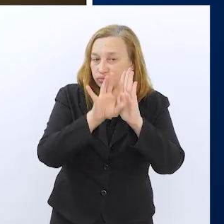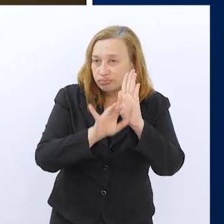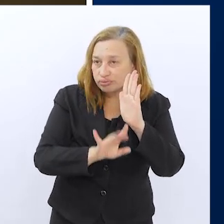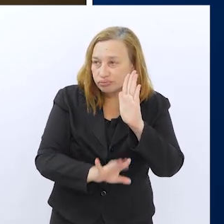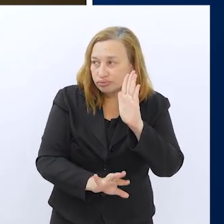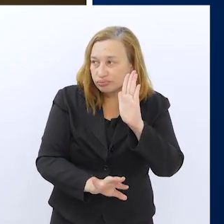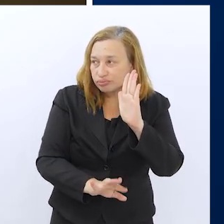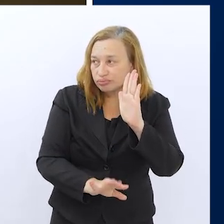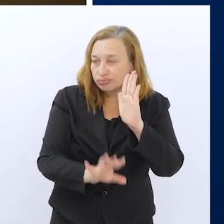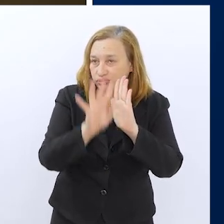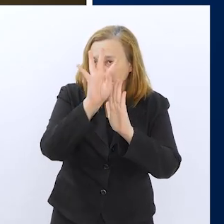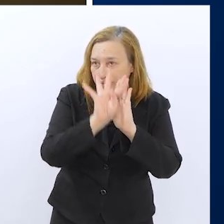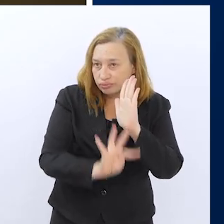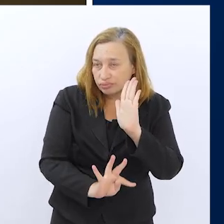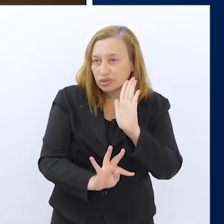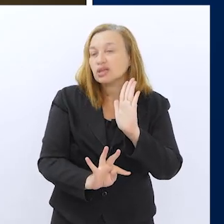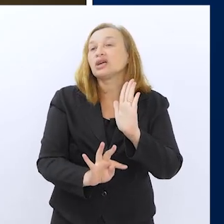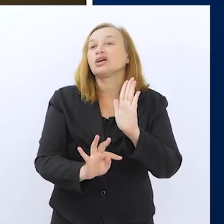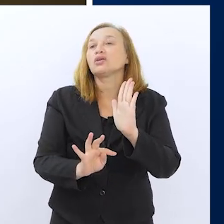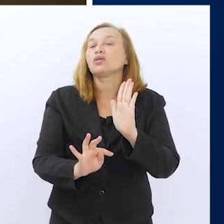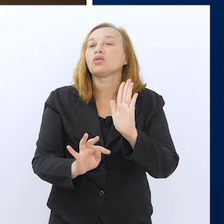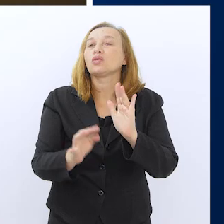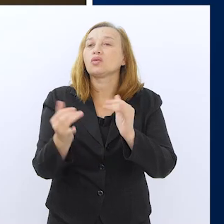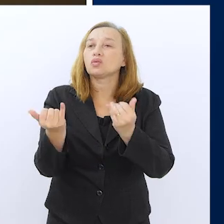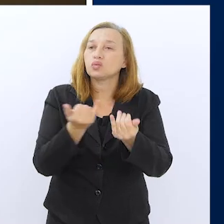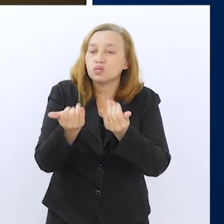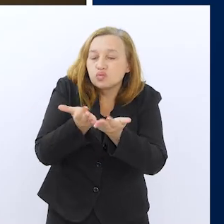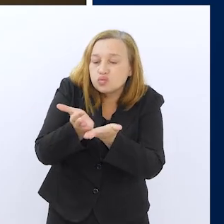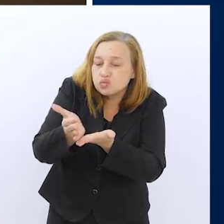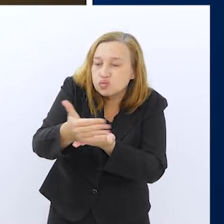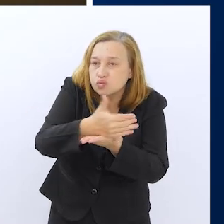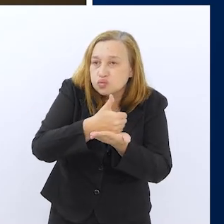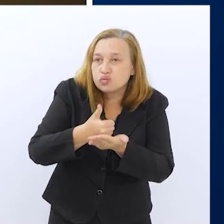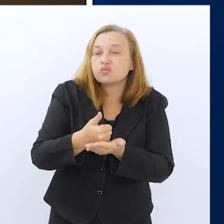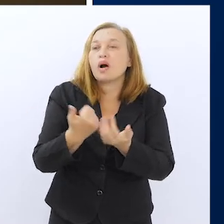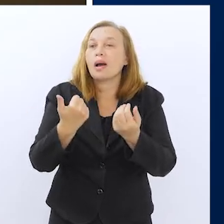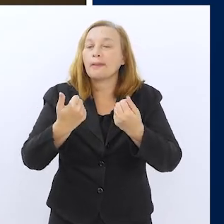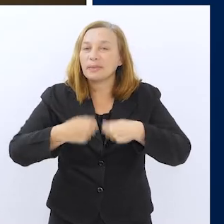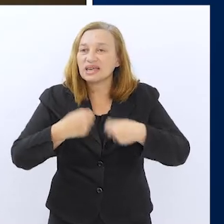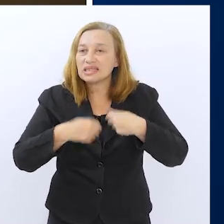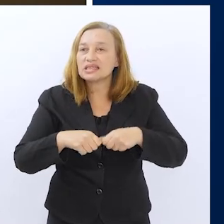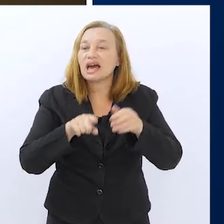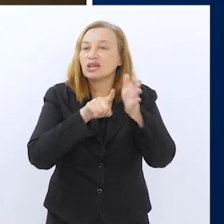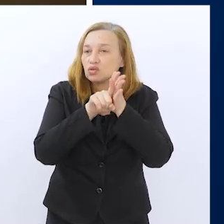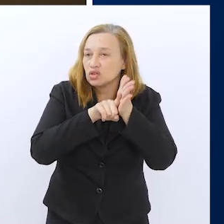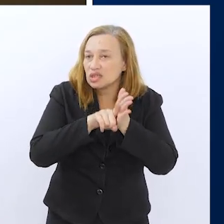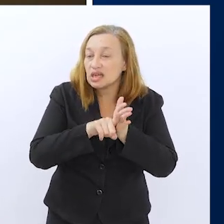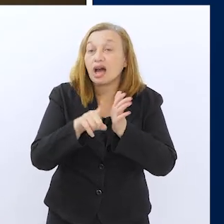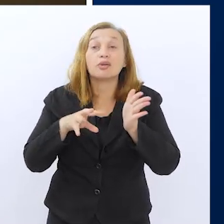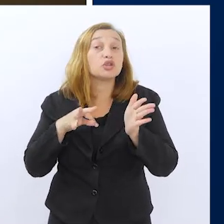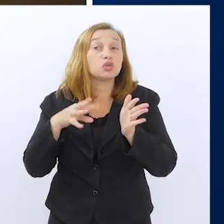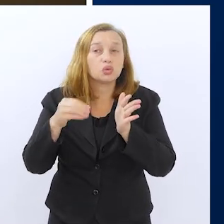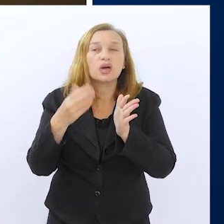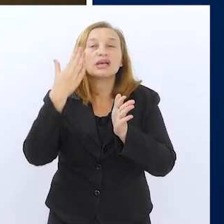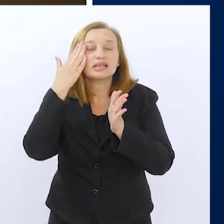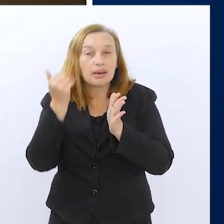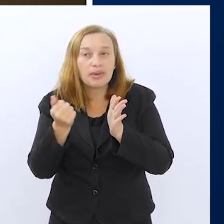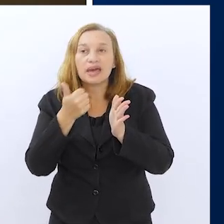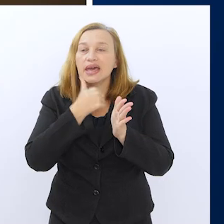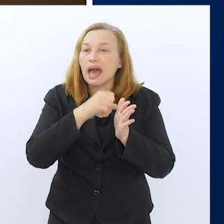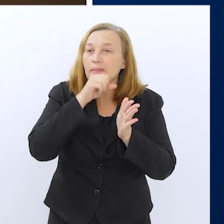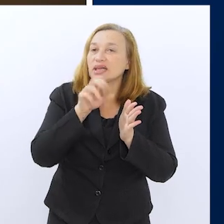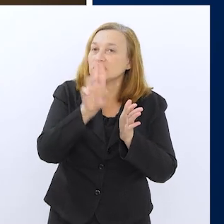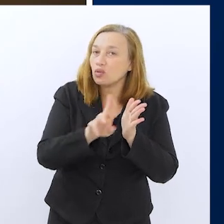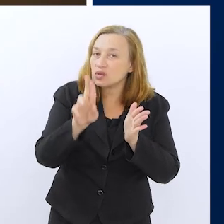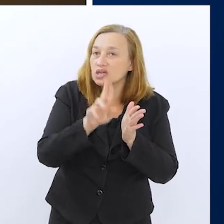dar o formulário, você pode preencher, normalmente com os dados, né, da gestação, que eles vão precisar dos exames, né, de